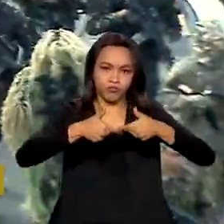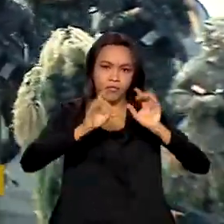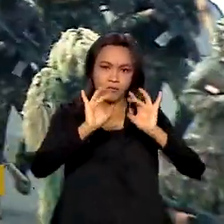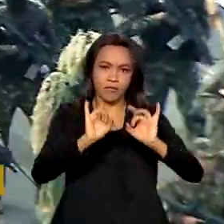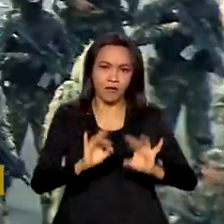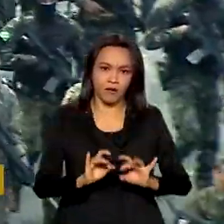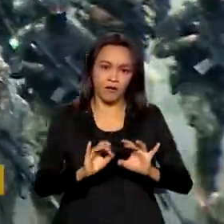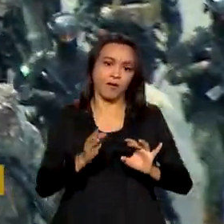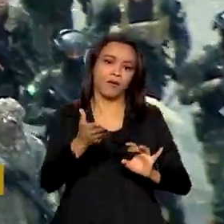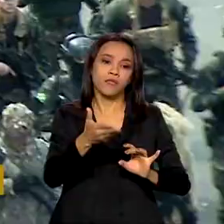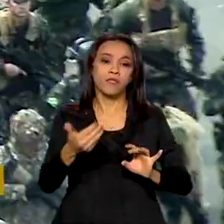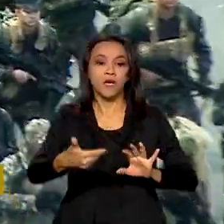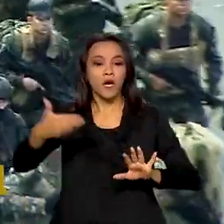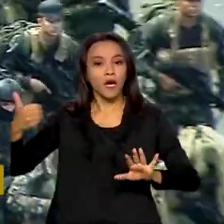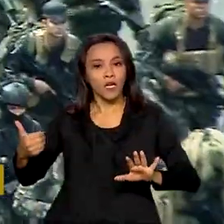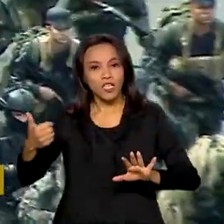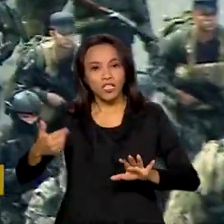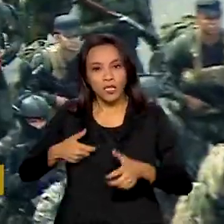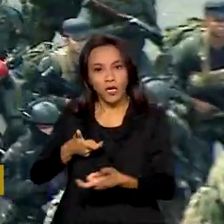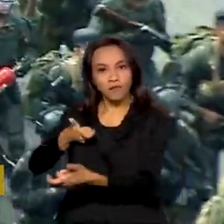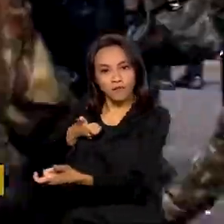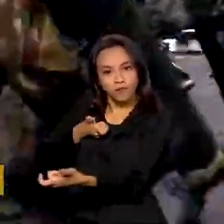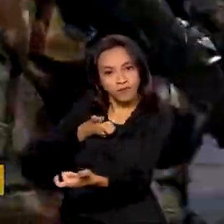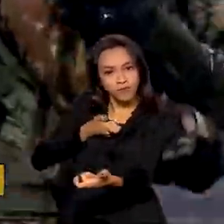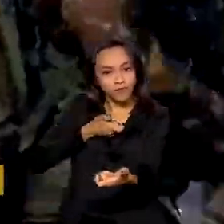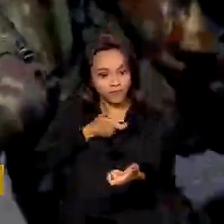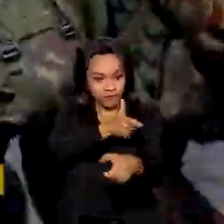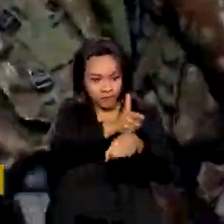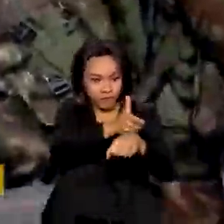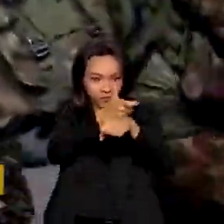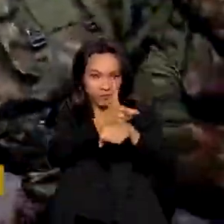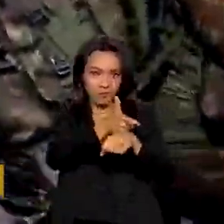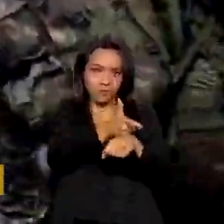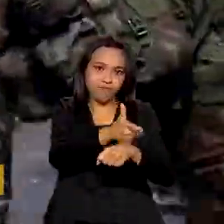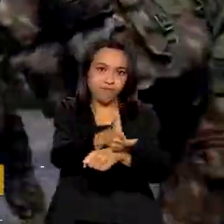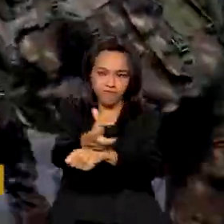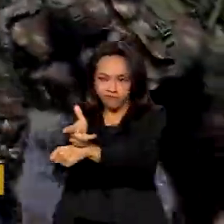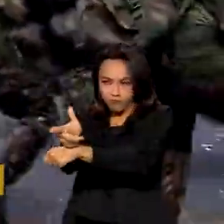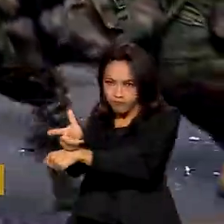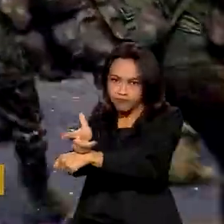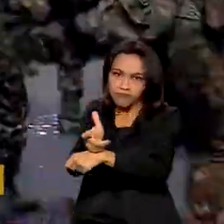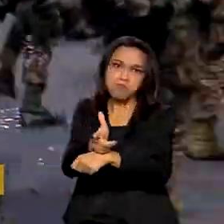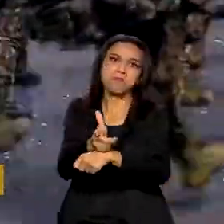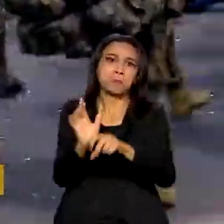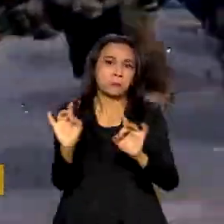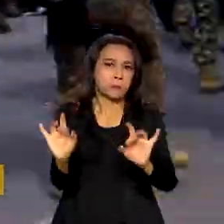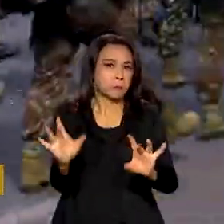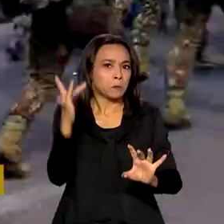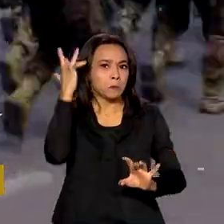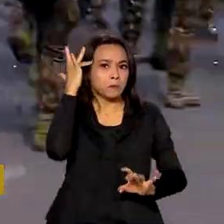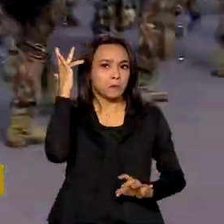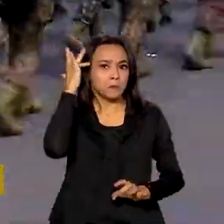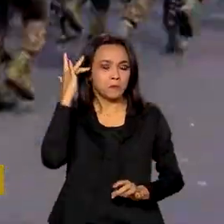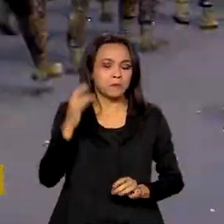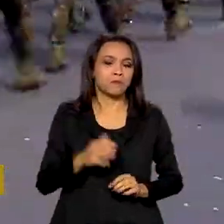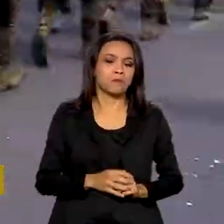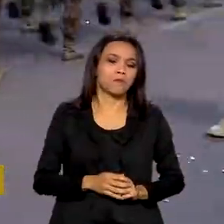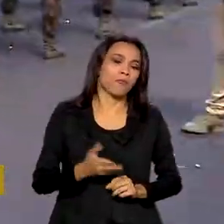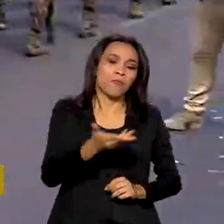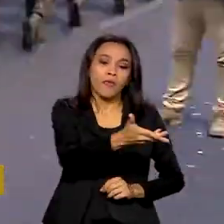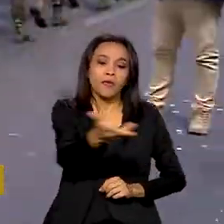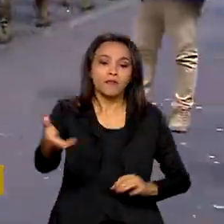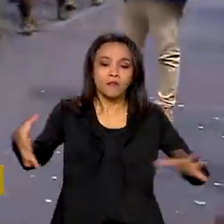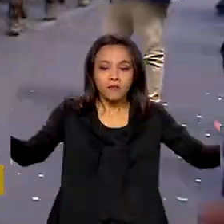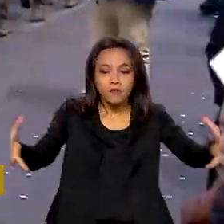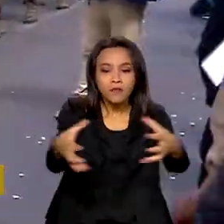de caçadores, né, atiradores de sniper. O Comando de Operações Especiais, ele tem o Batalhão de Forças